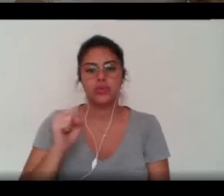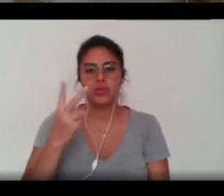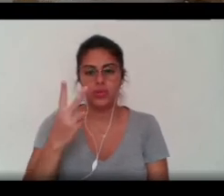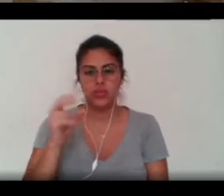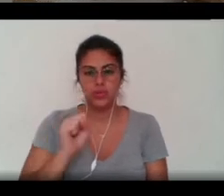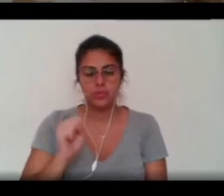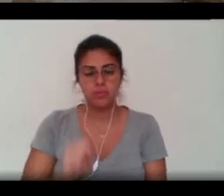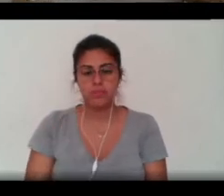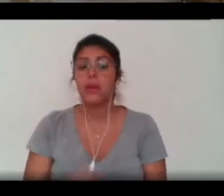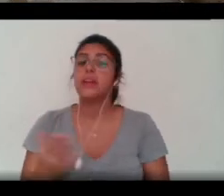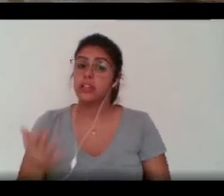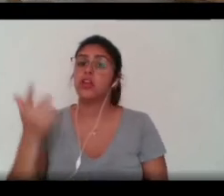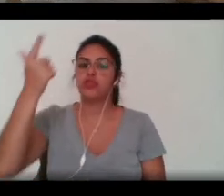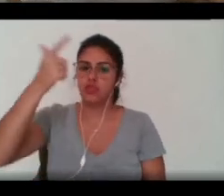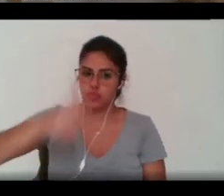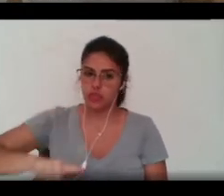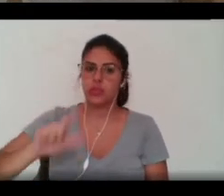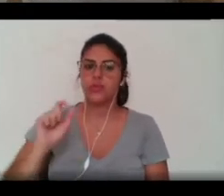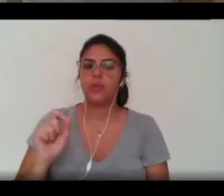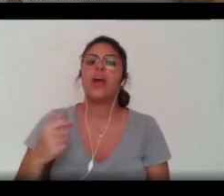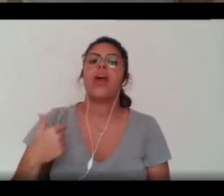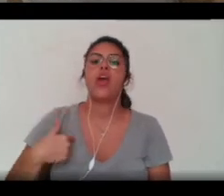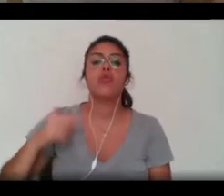eu tenho a derivada,